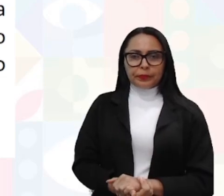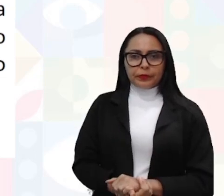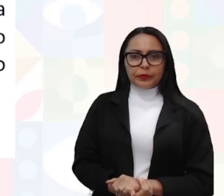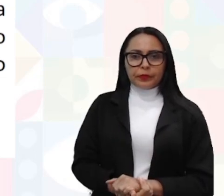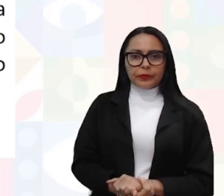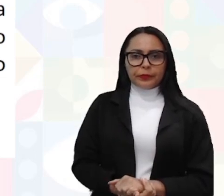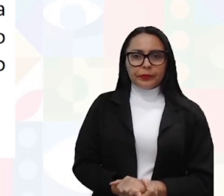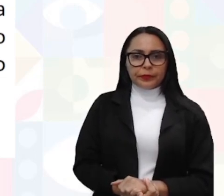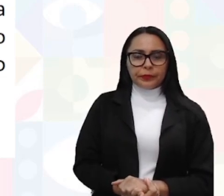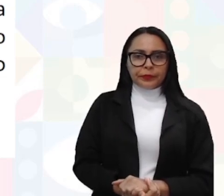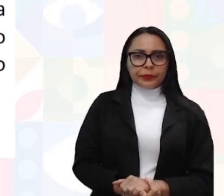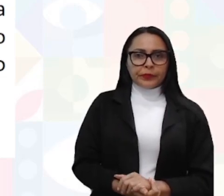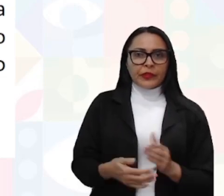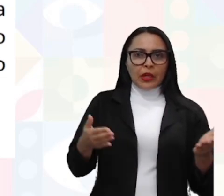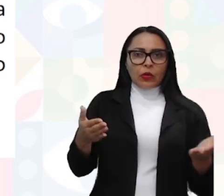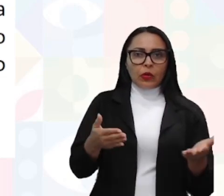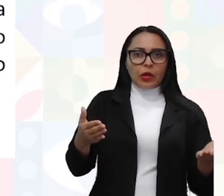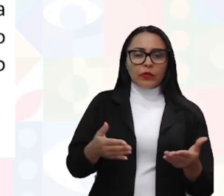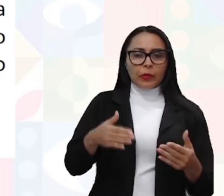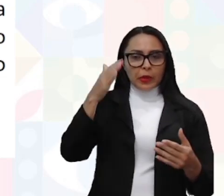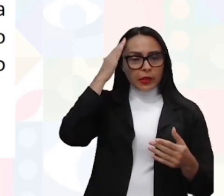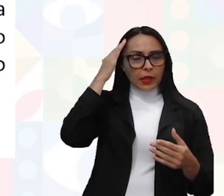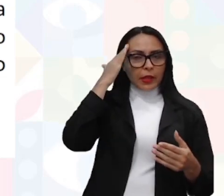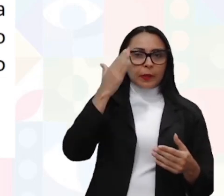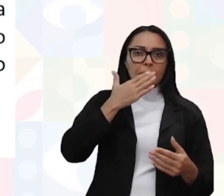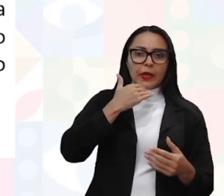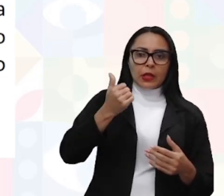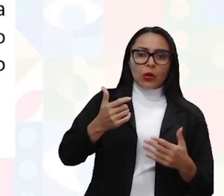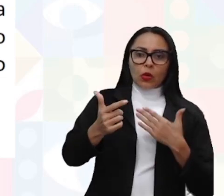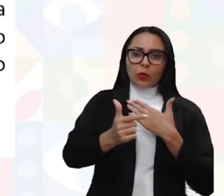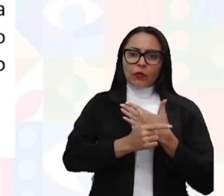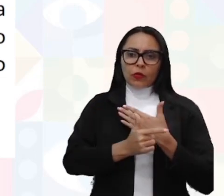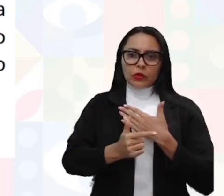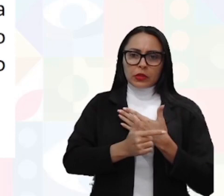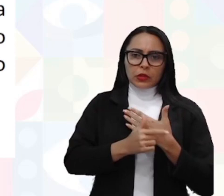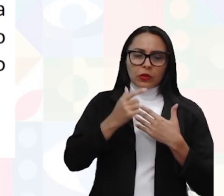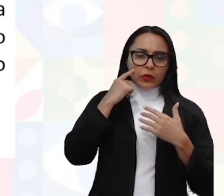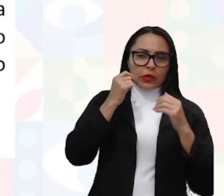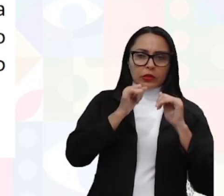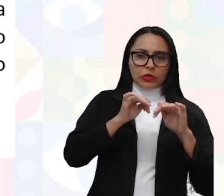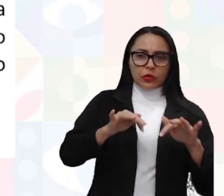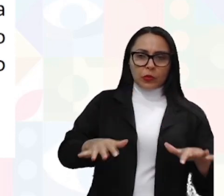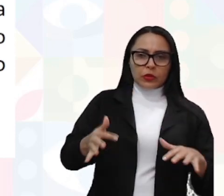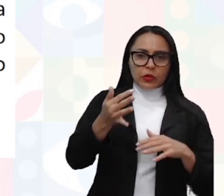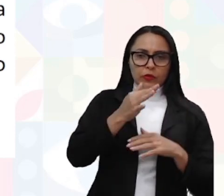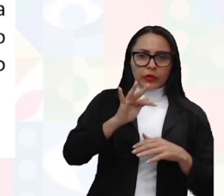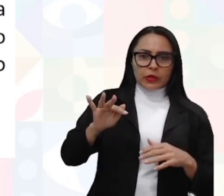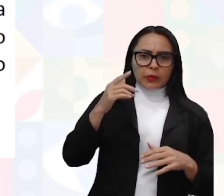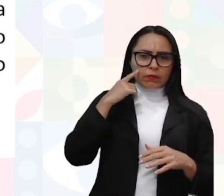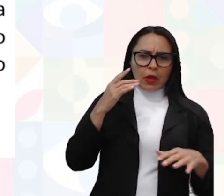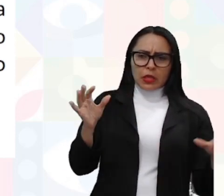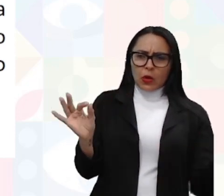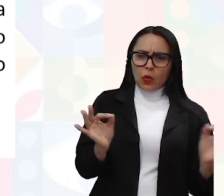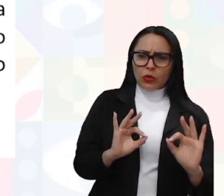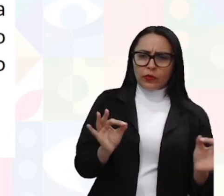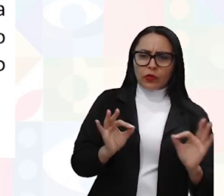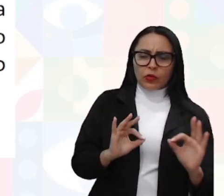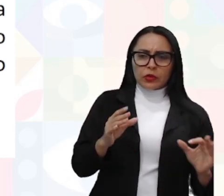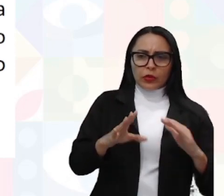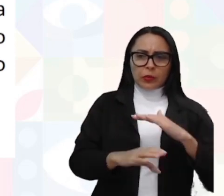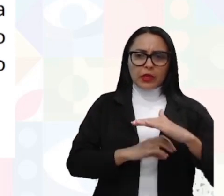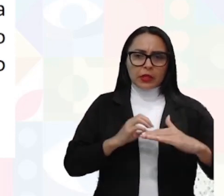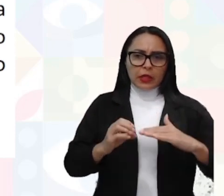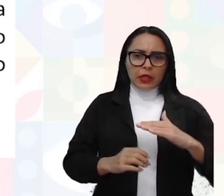Bom, agora vamos entender melhor como funciona a distribuição física. Nenhuma outra função empresarial